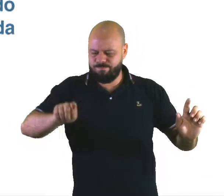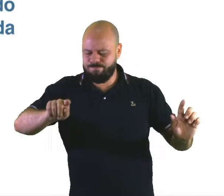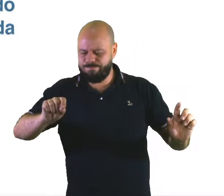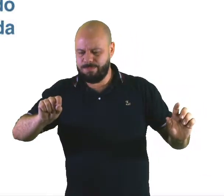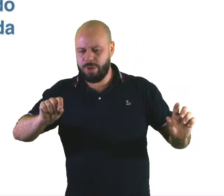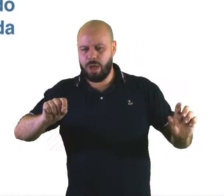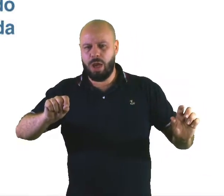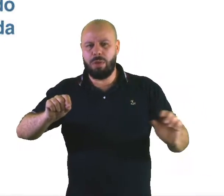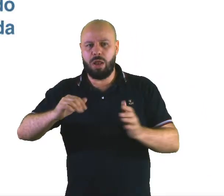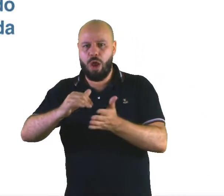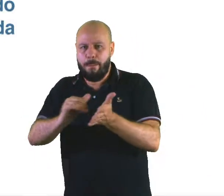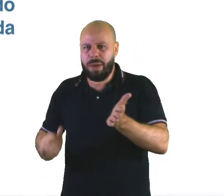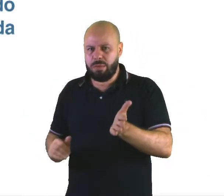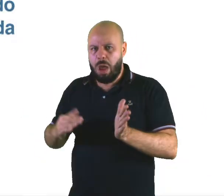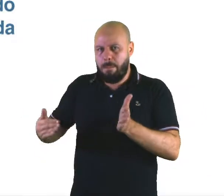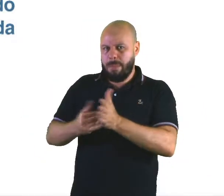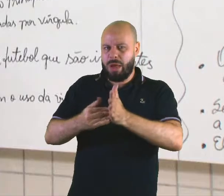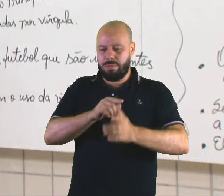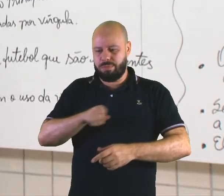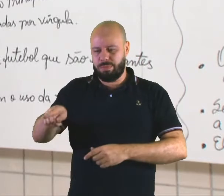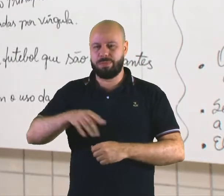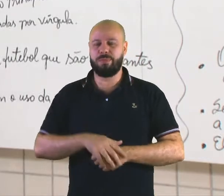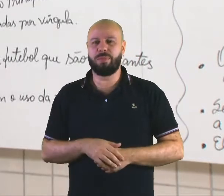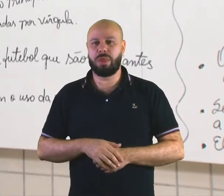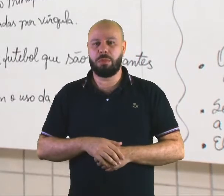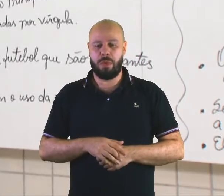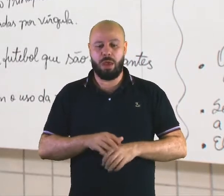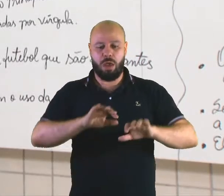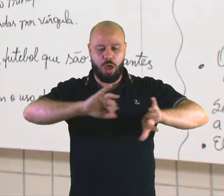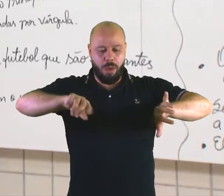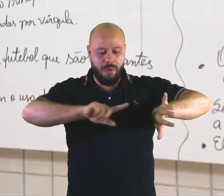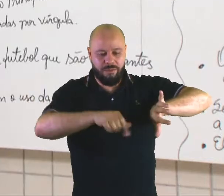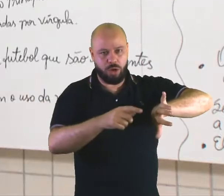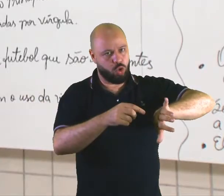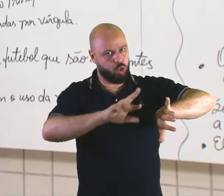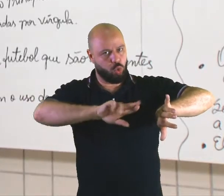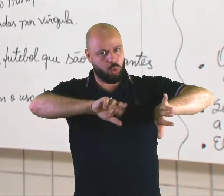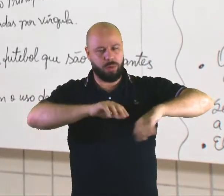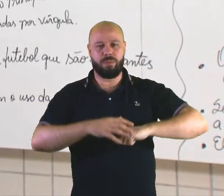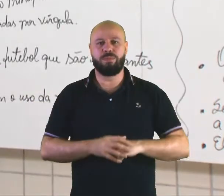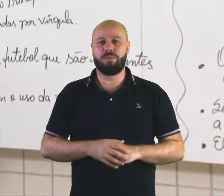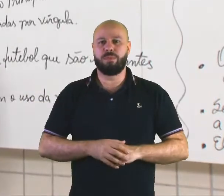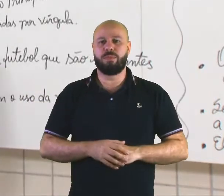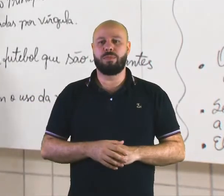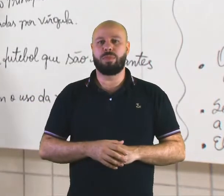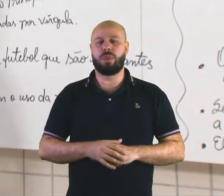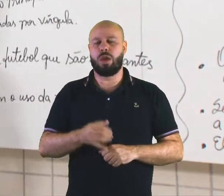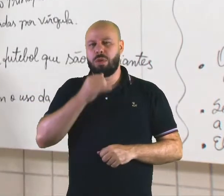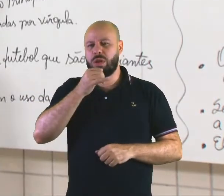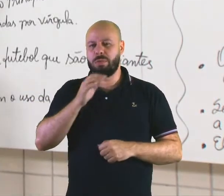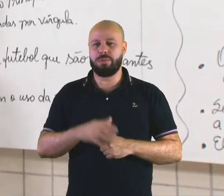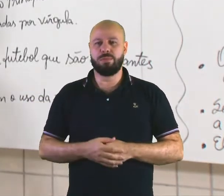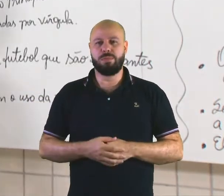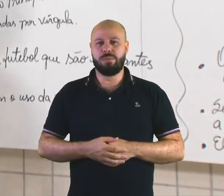algo, tá? E não são separadas por vírgulas da oração principal. Vamos ao exemplo aí.